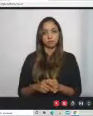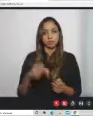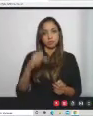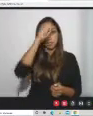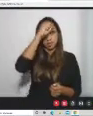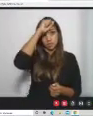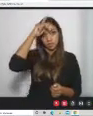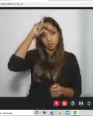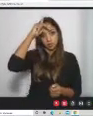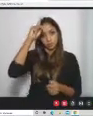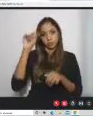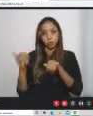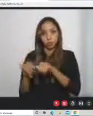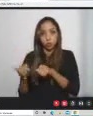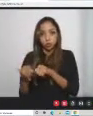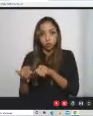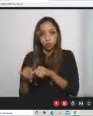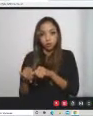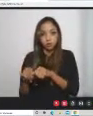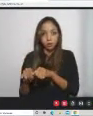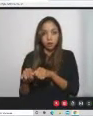Parnamirim não tem condição,